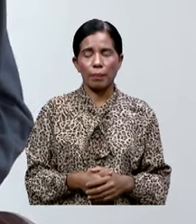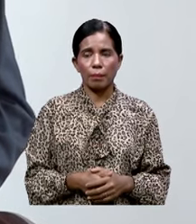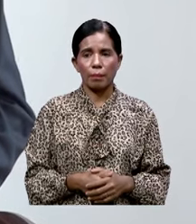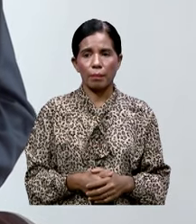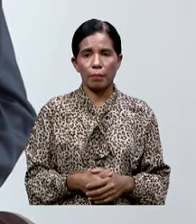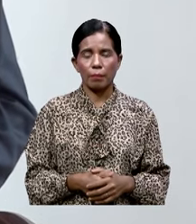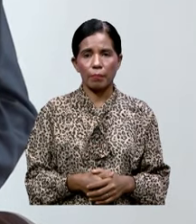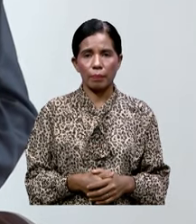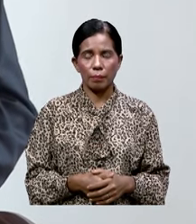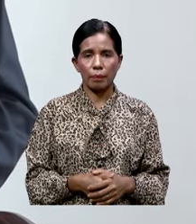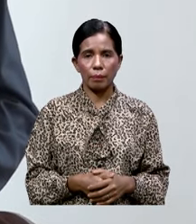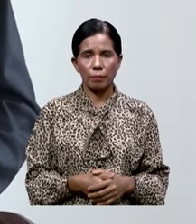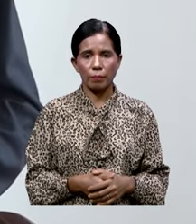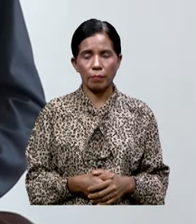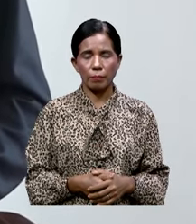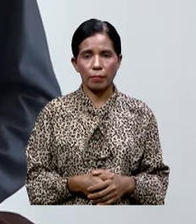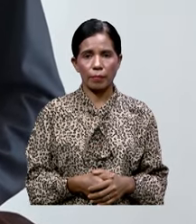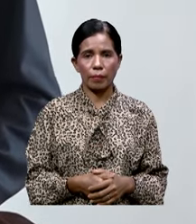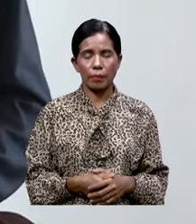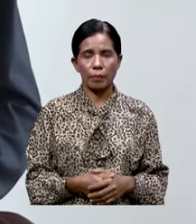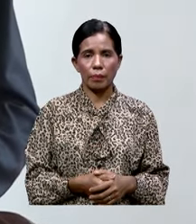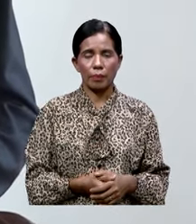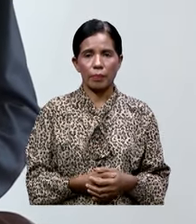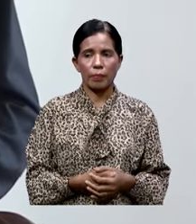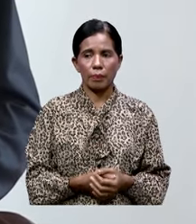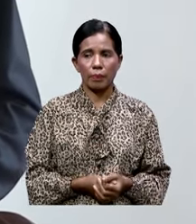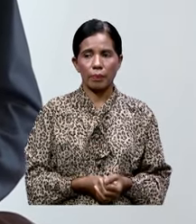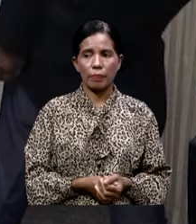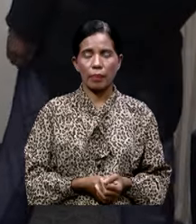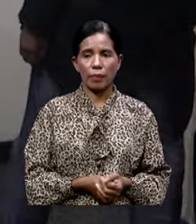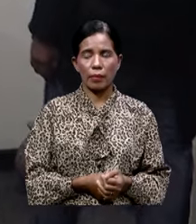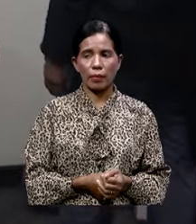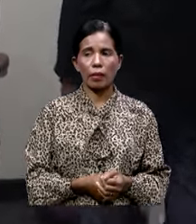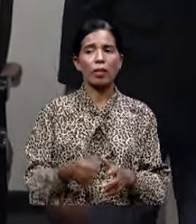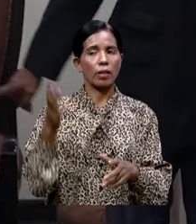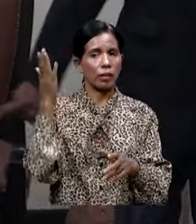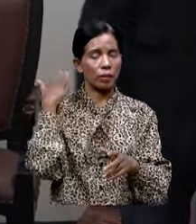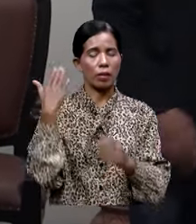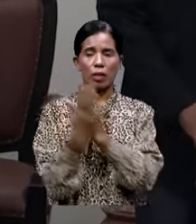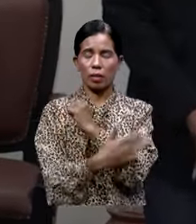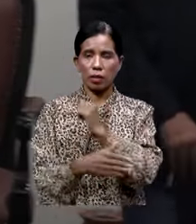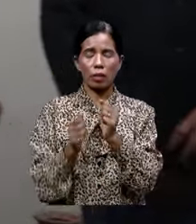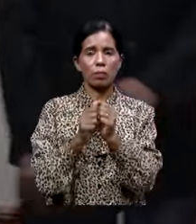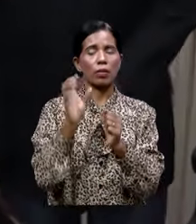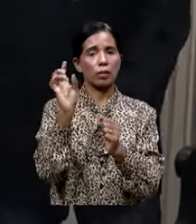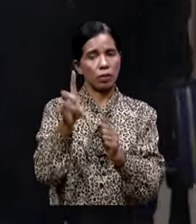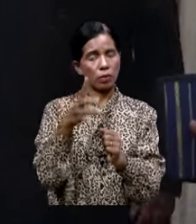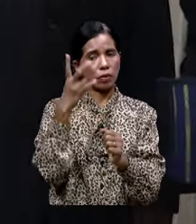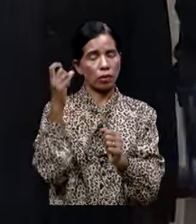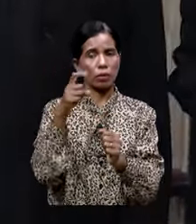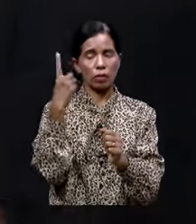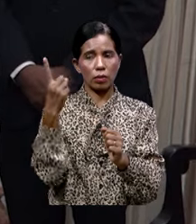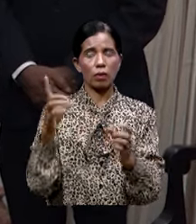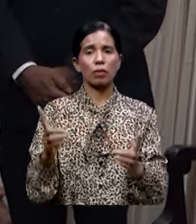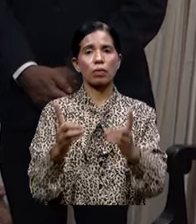can help in the contribution in the development of the country. Antes ne nação sanulure sin ida hasor ona chefe governo